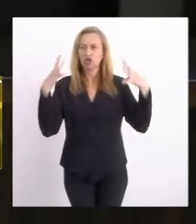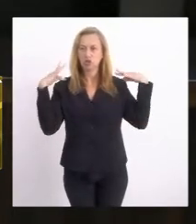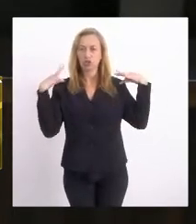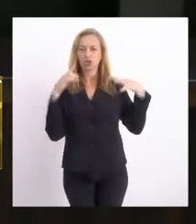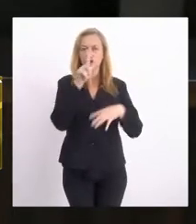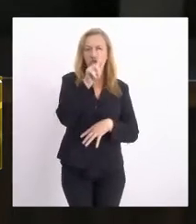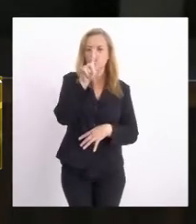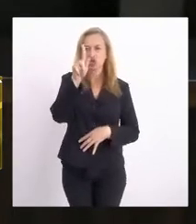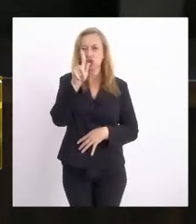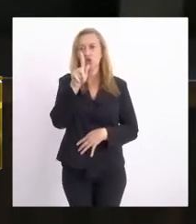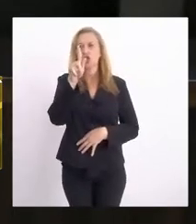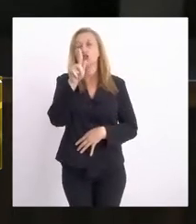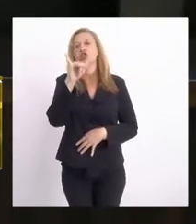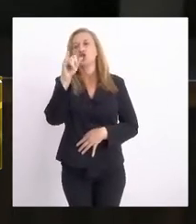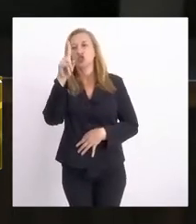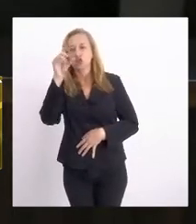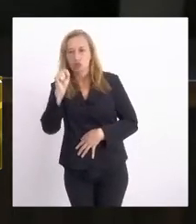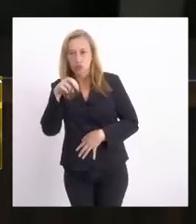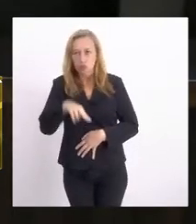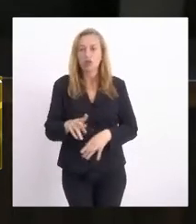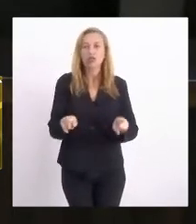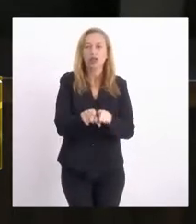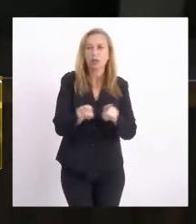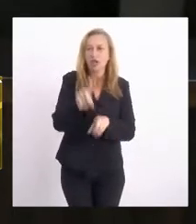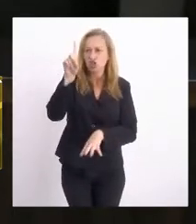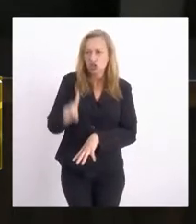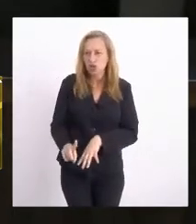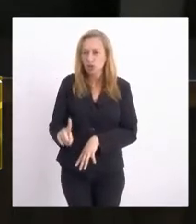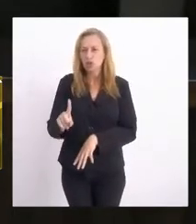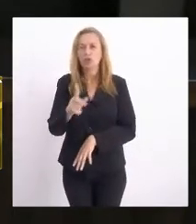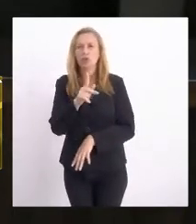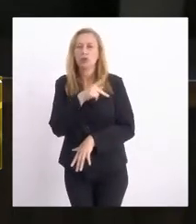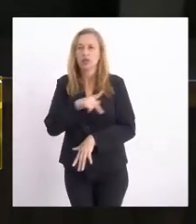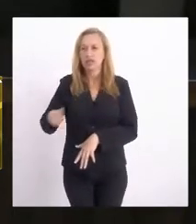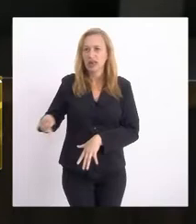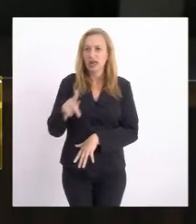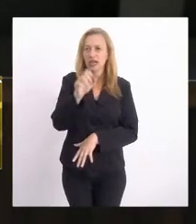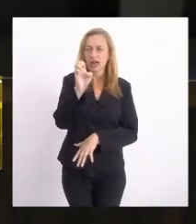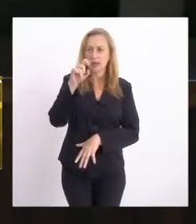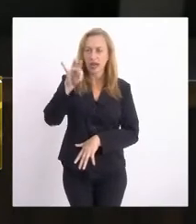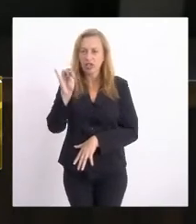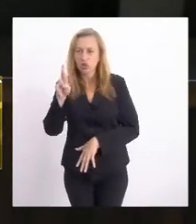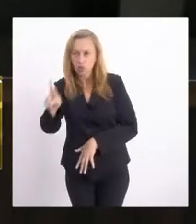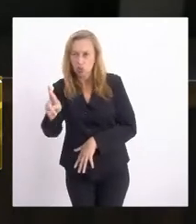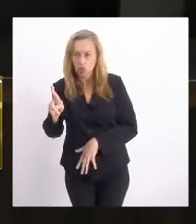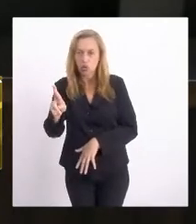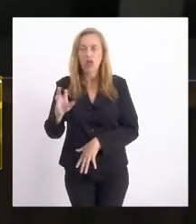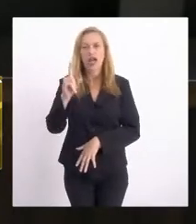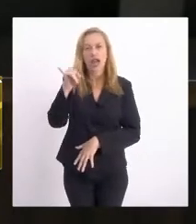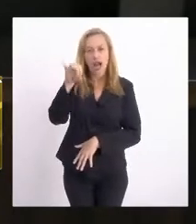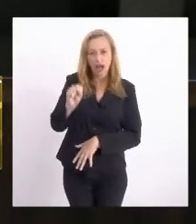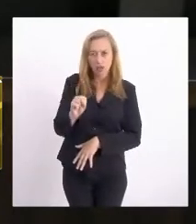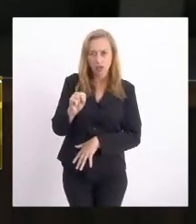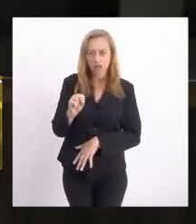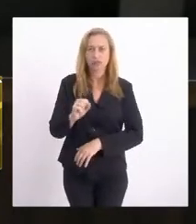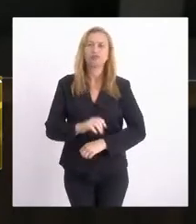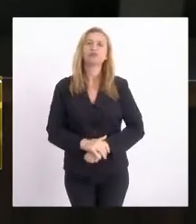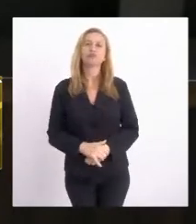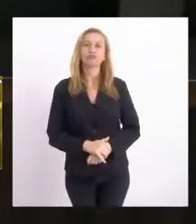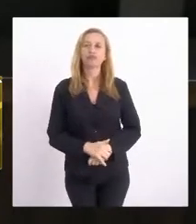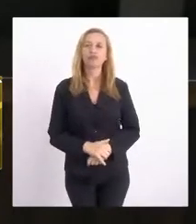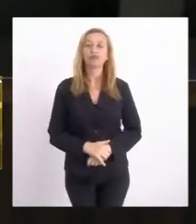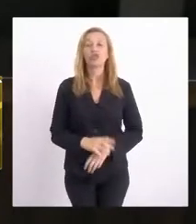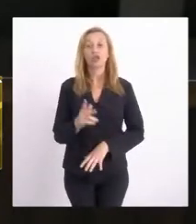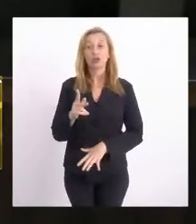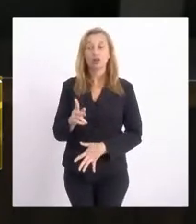Gilson Machado Neto e do diretor presidente da embratur Carlos Alberto Gomes de Brito